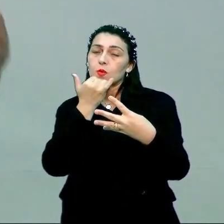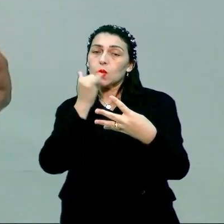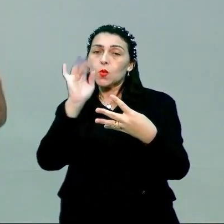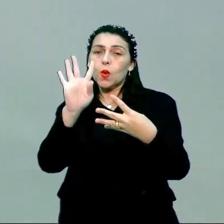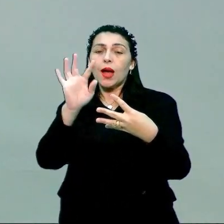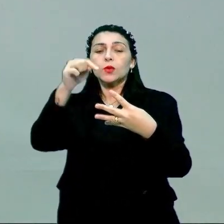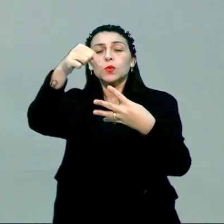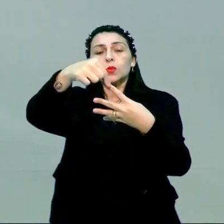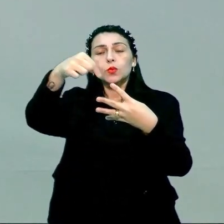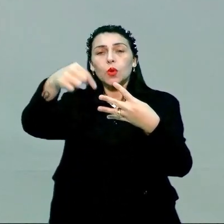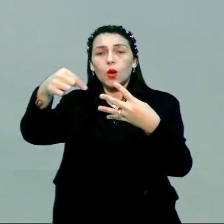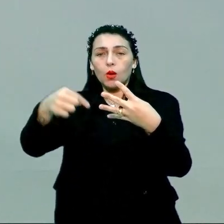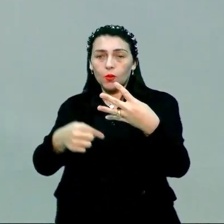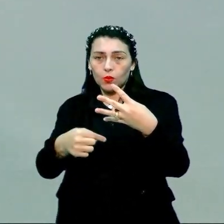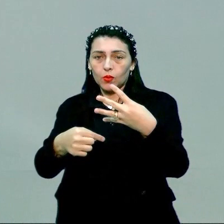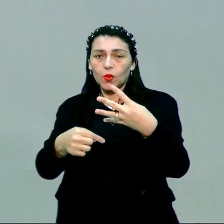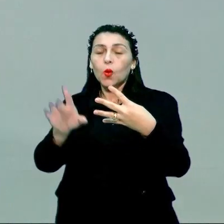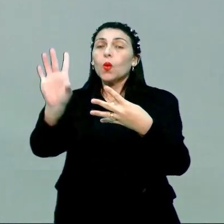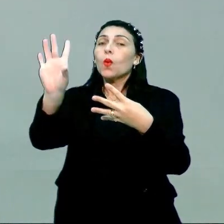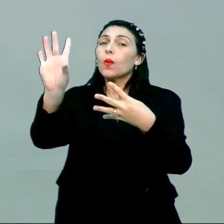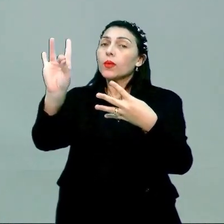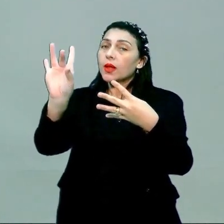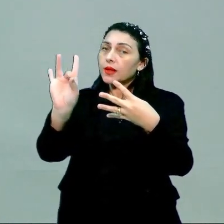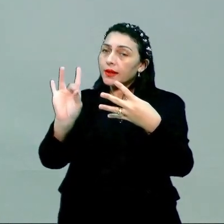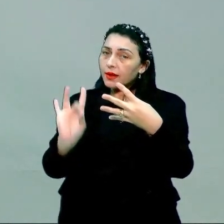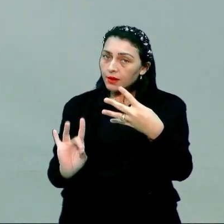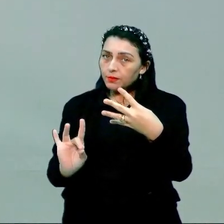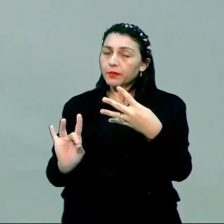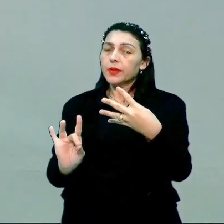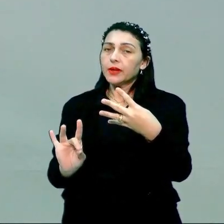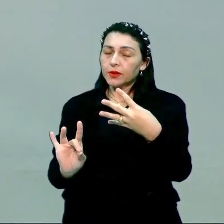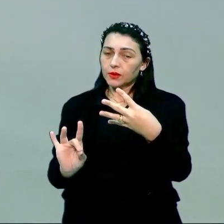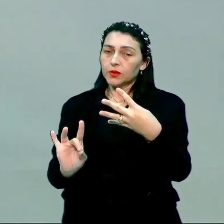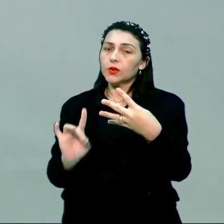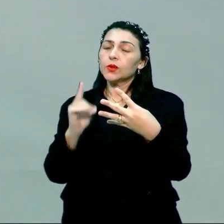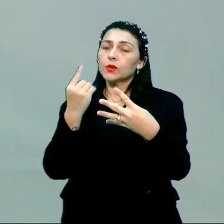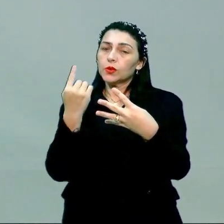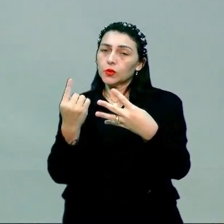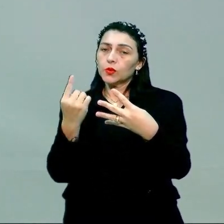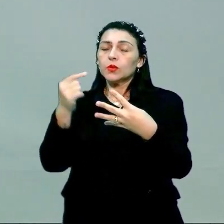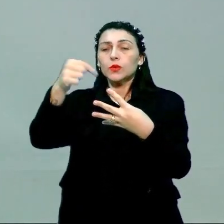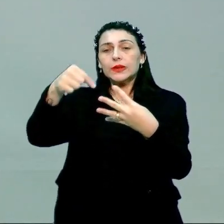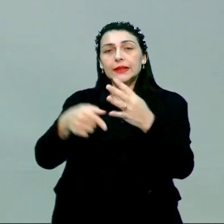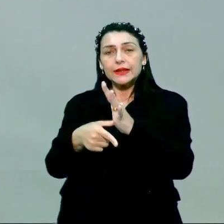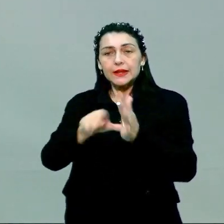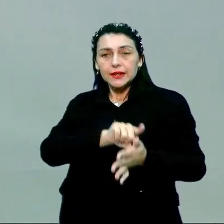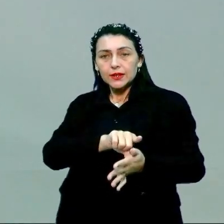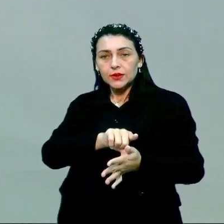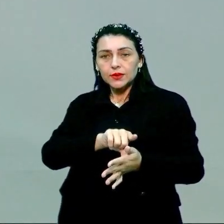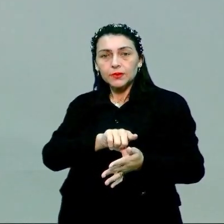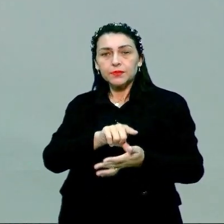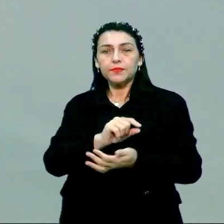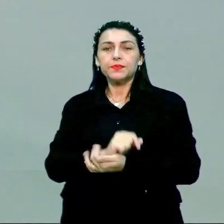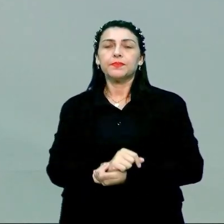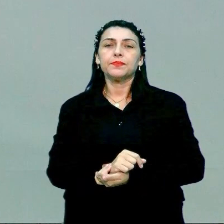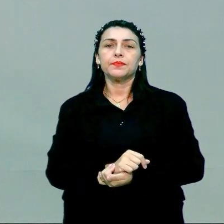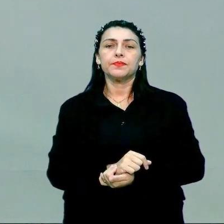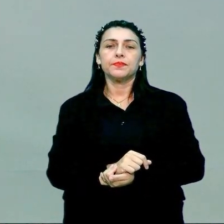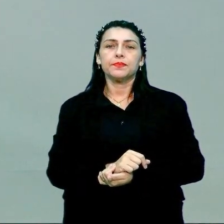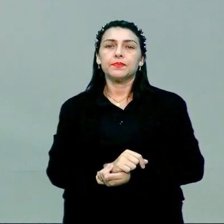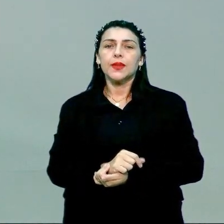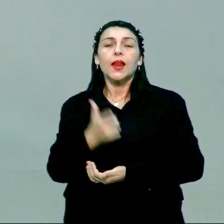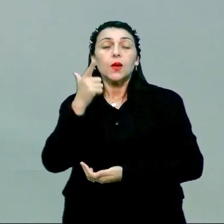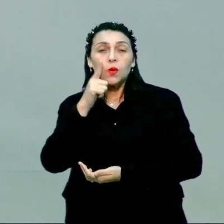4 tópicos, né? E o detalhamento de um dos itens anteriores. E aí